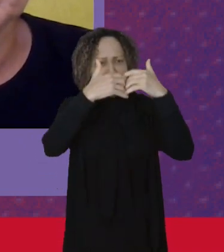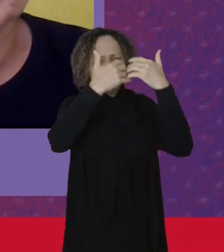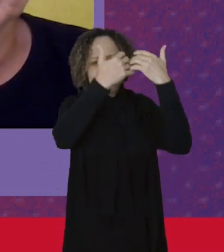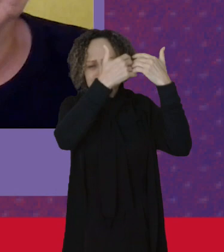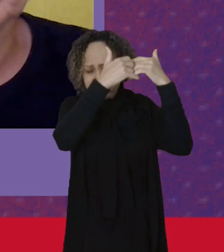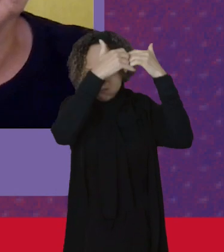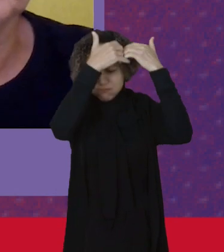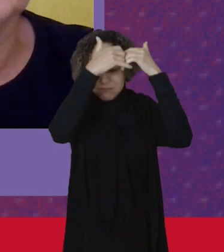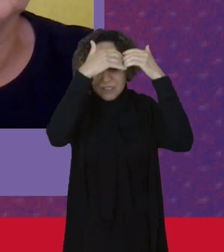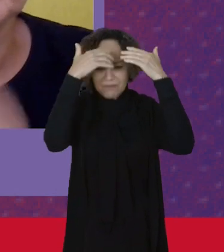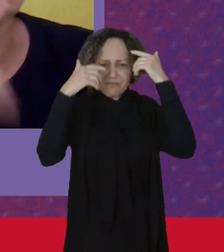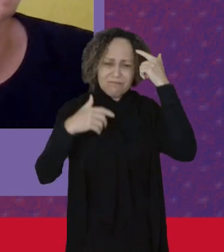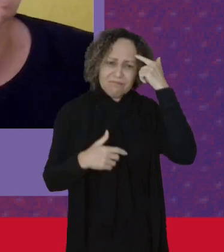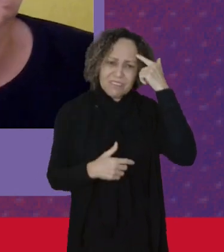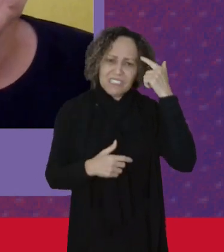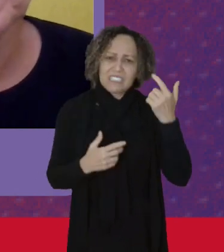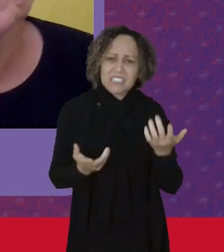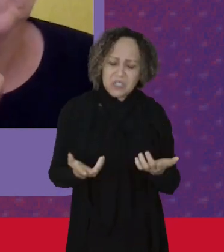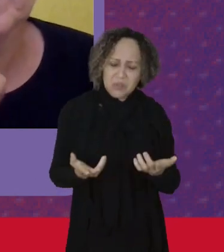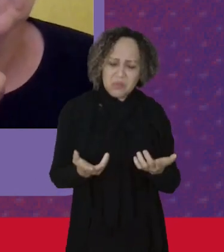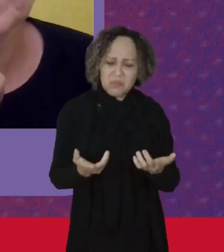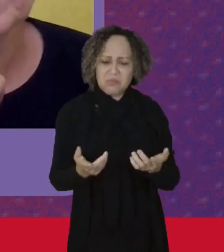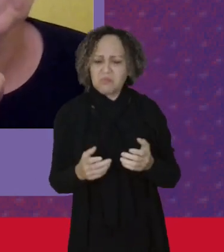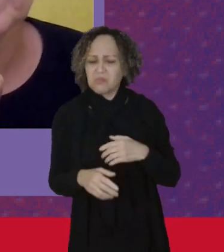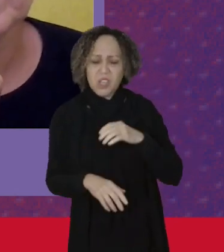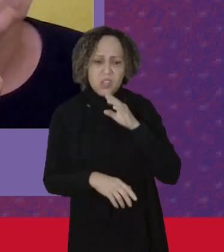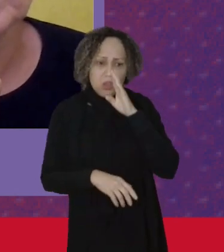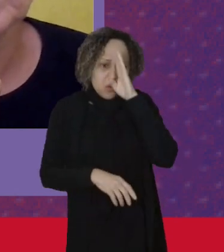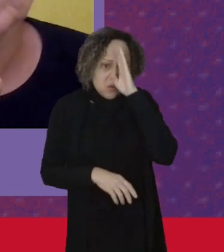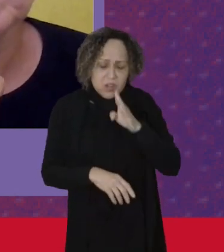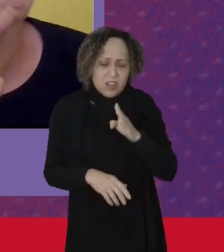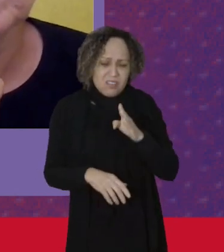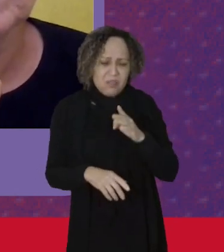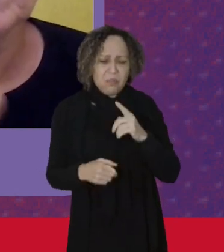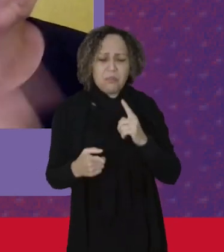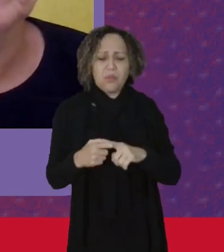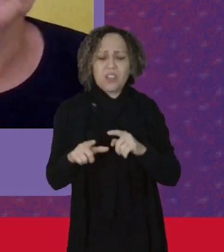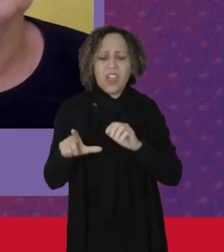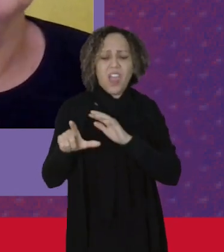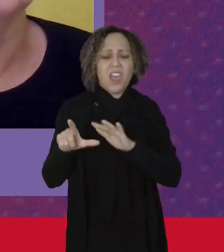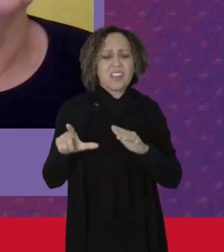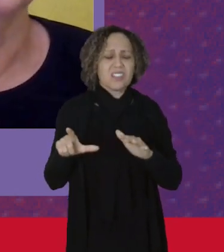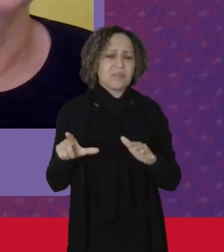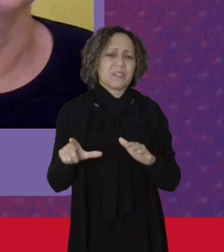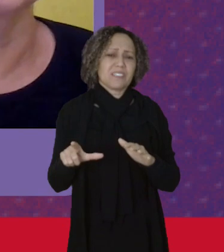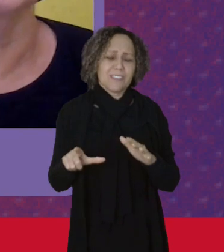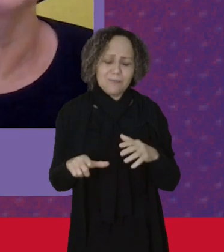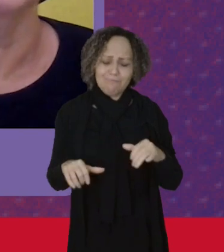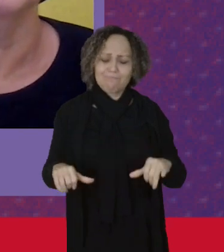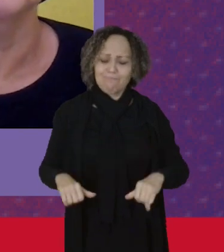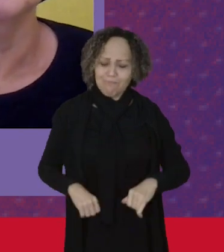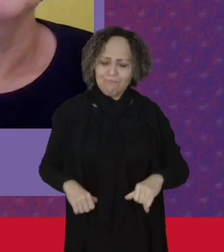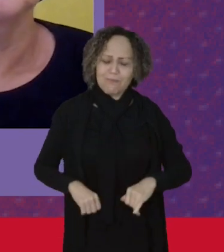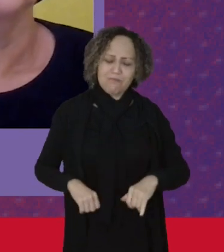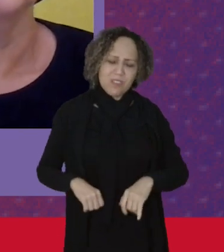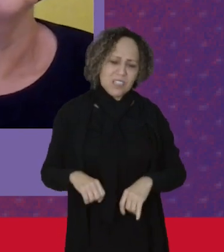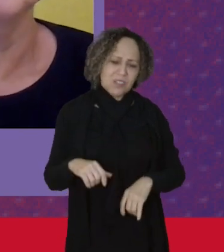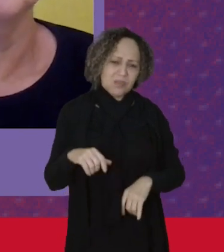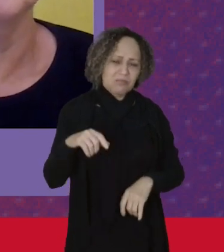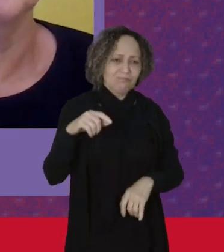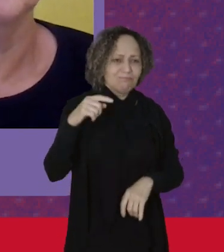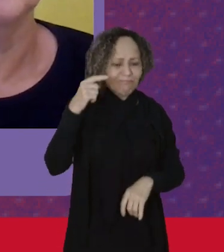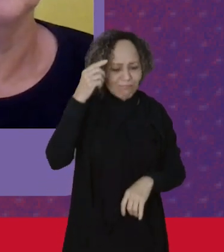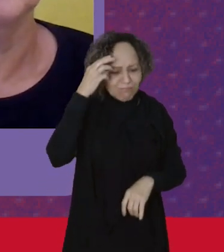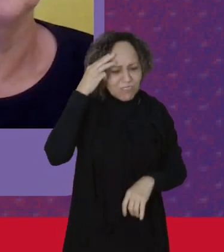juventude heterossexual, por ser LGBT. Então, talvez a gente pensar um pouco, questionar como